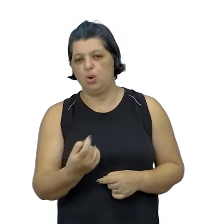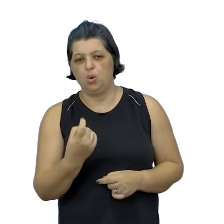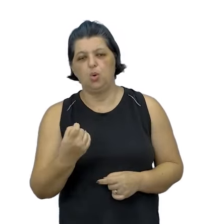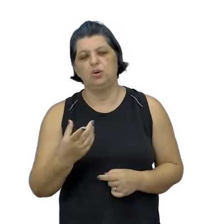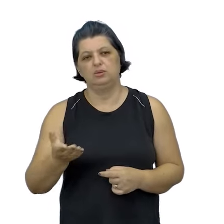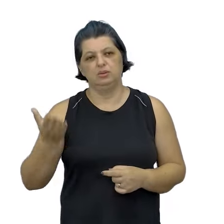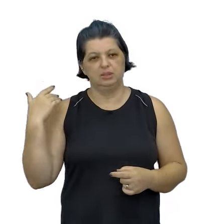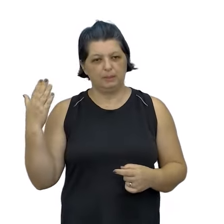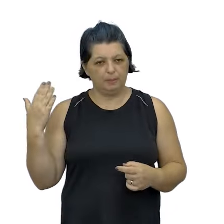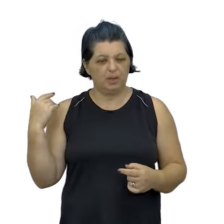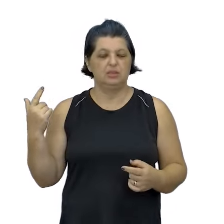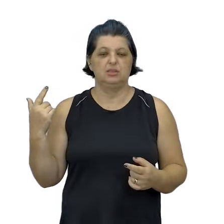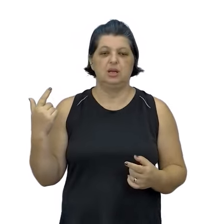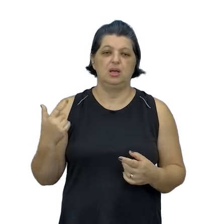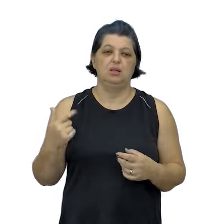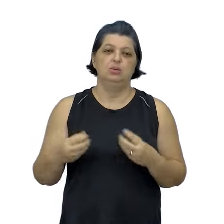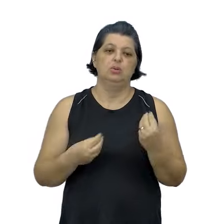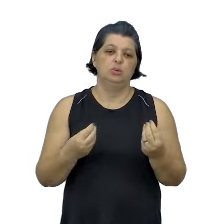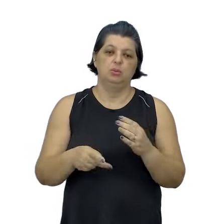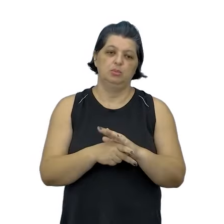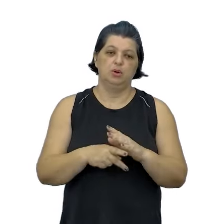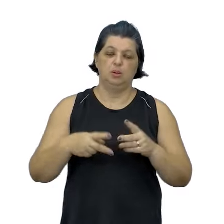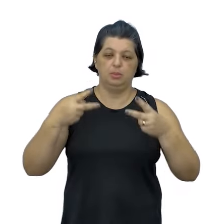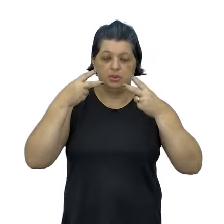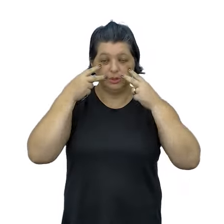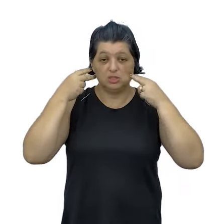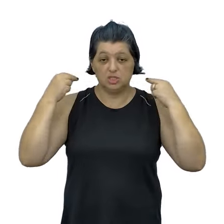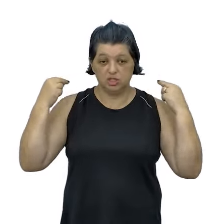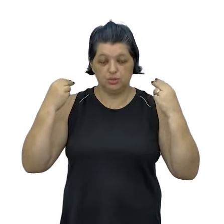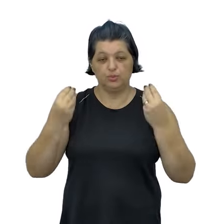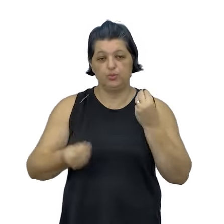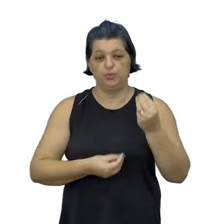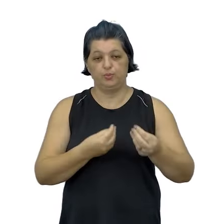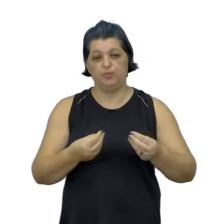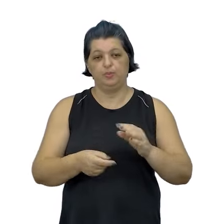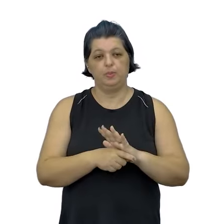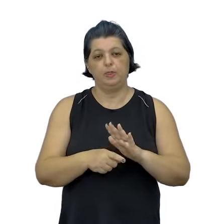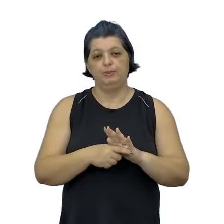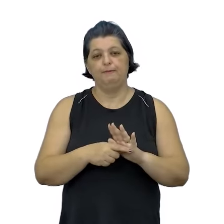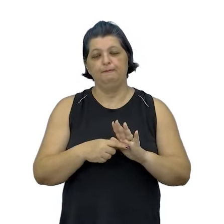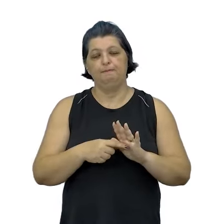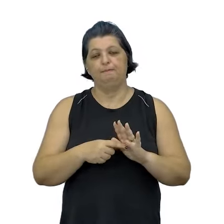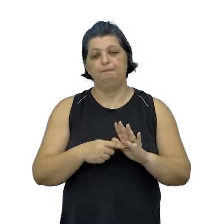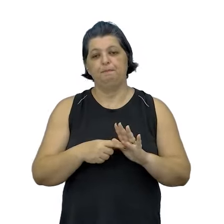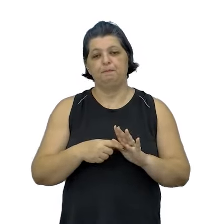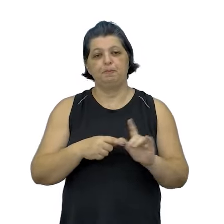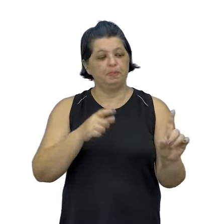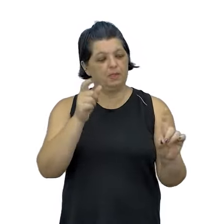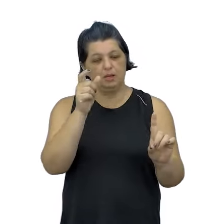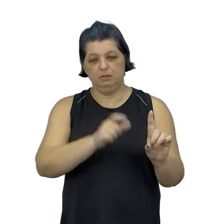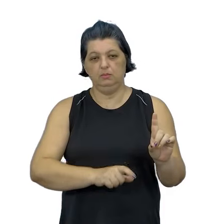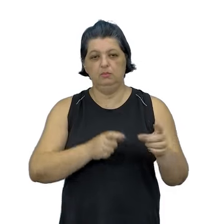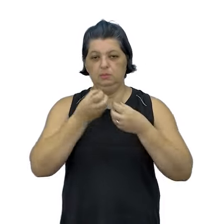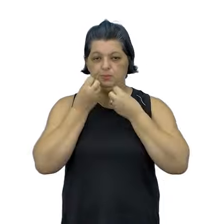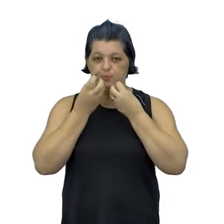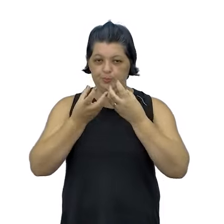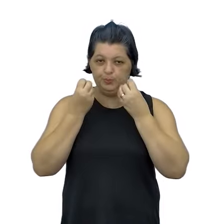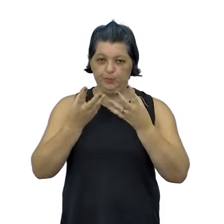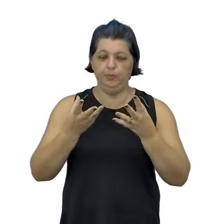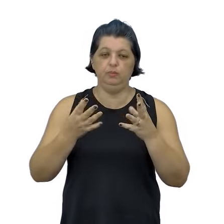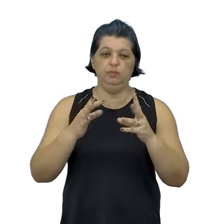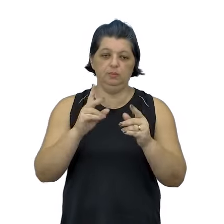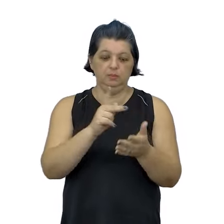daquela época, daquela dimensão, né, do tema indígena, e o que o eu lírico que ele apresentava nos seus poemas, nas suas poesias,